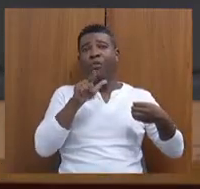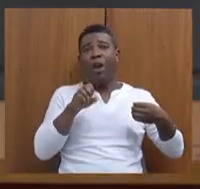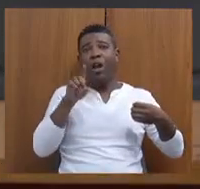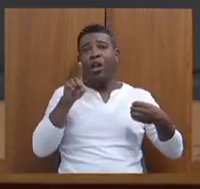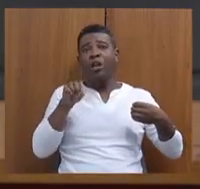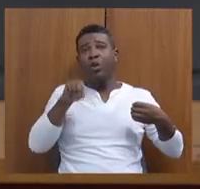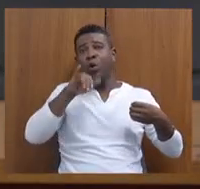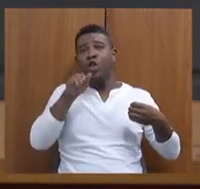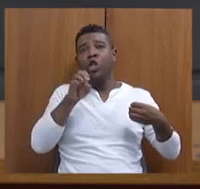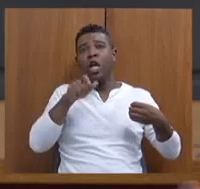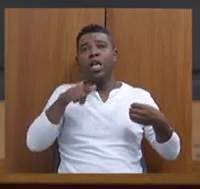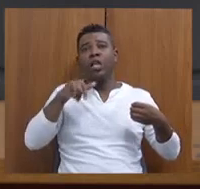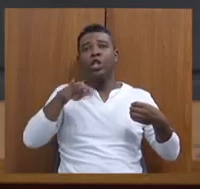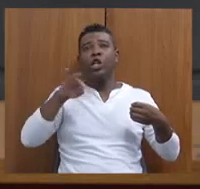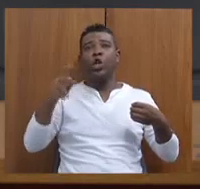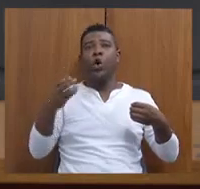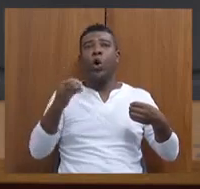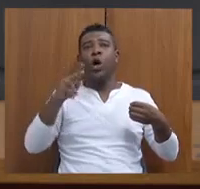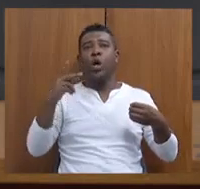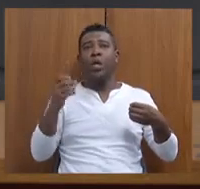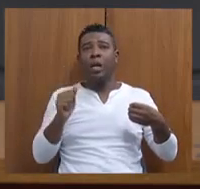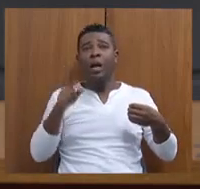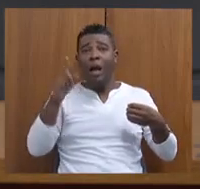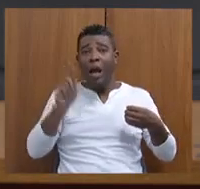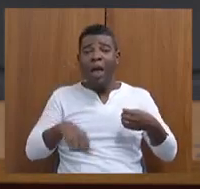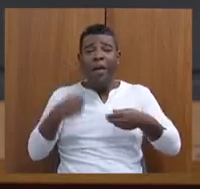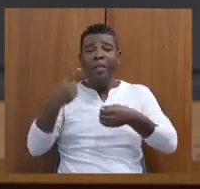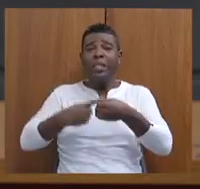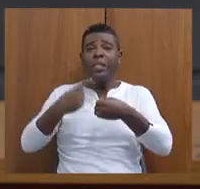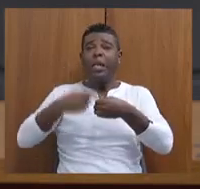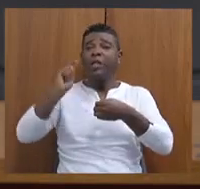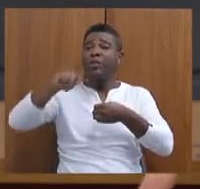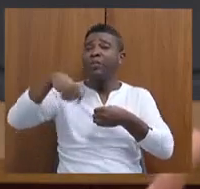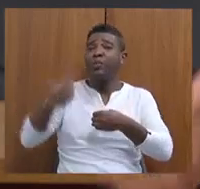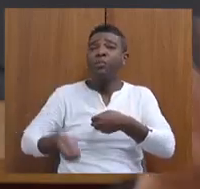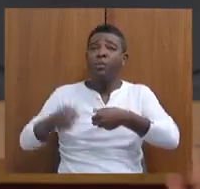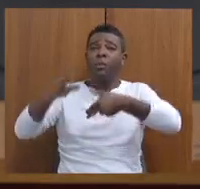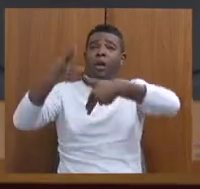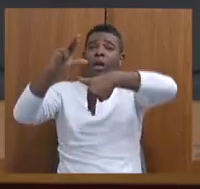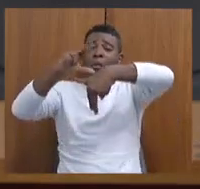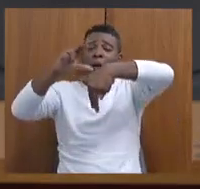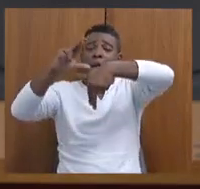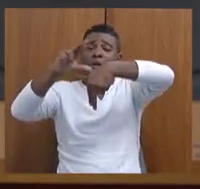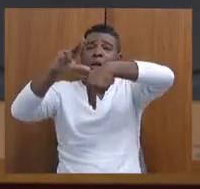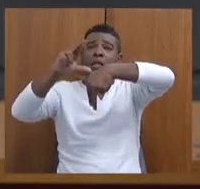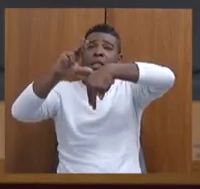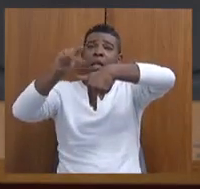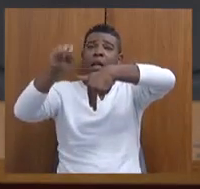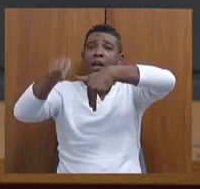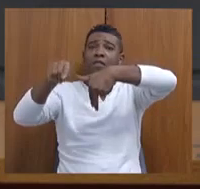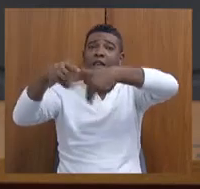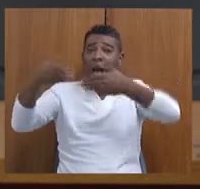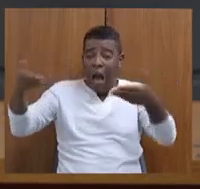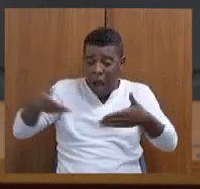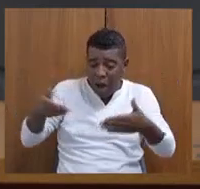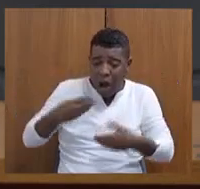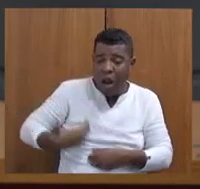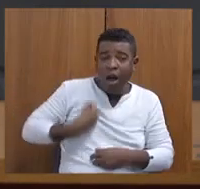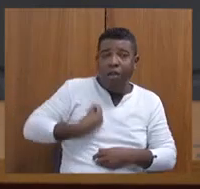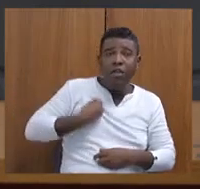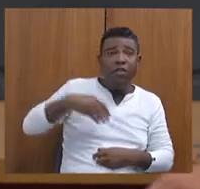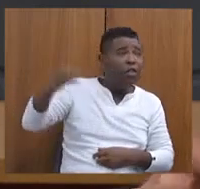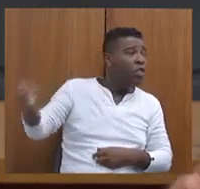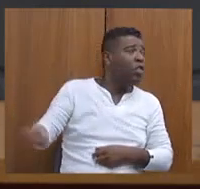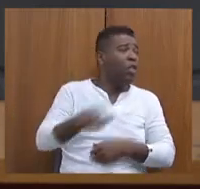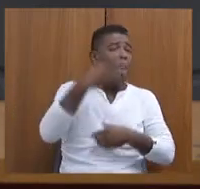assim era conhecida que era a cidade de Ribeirão das Neves que hoje vive Novos Tempos uma cidade que quando